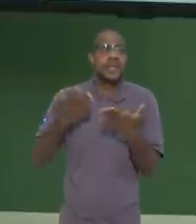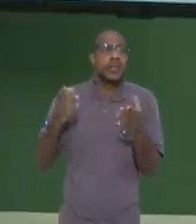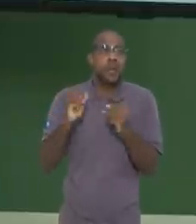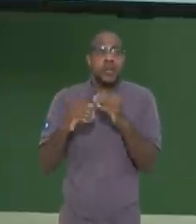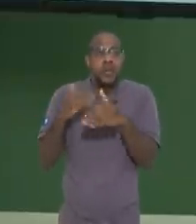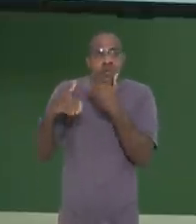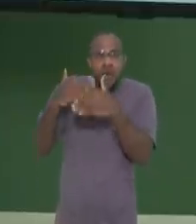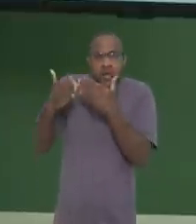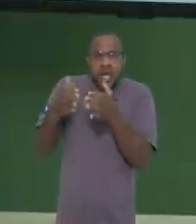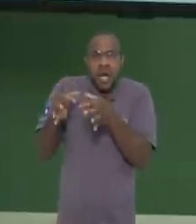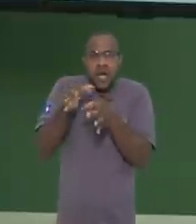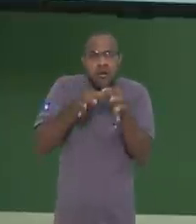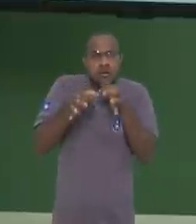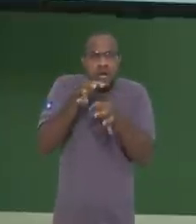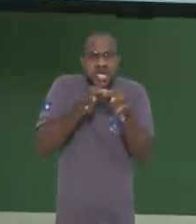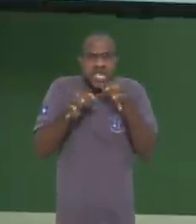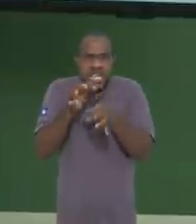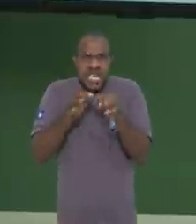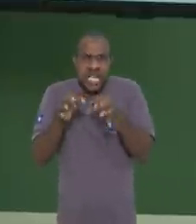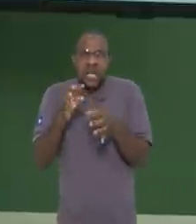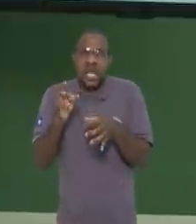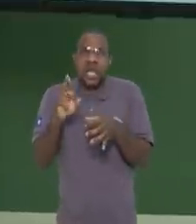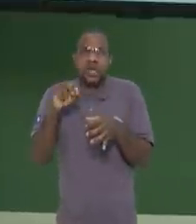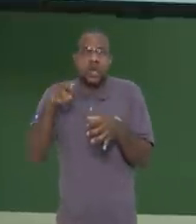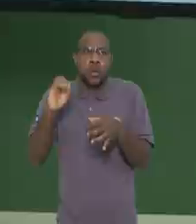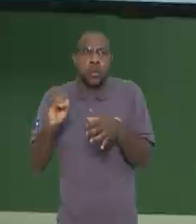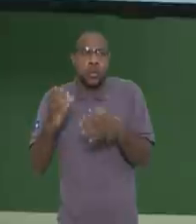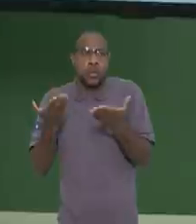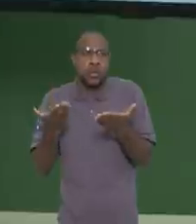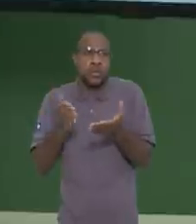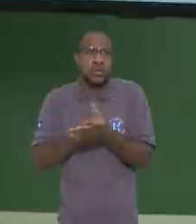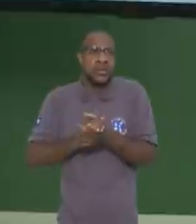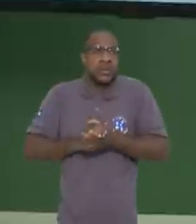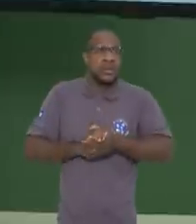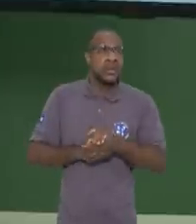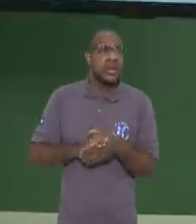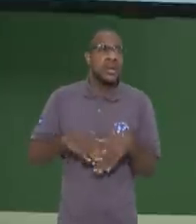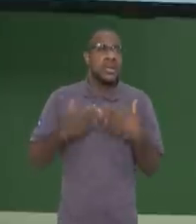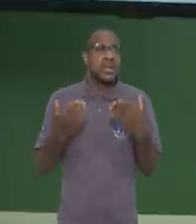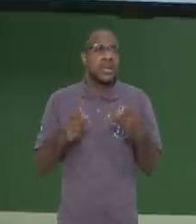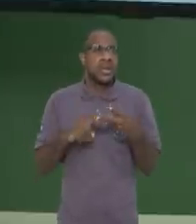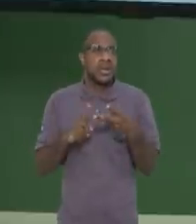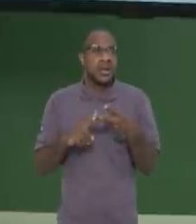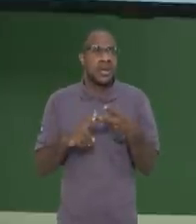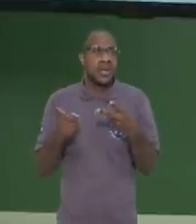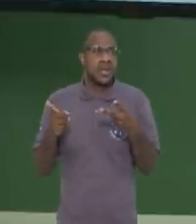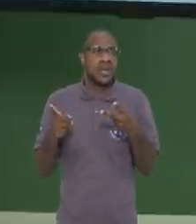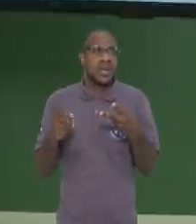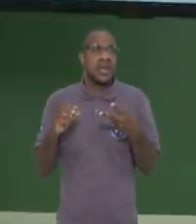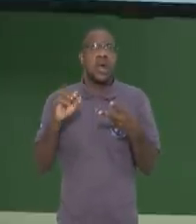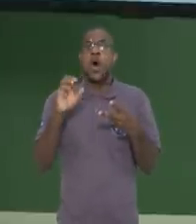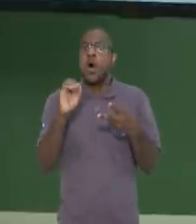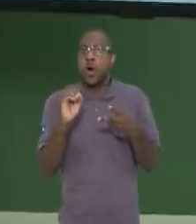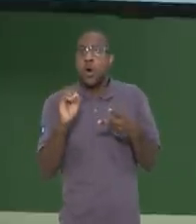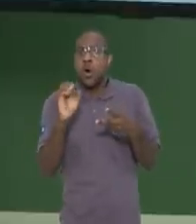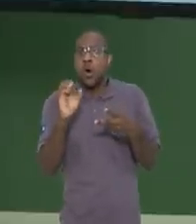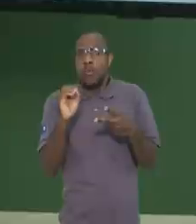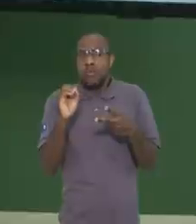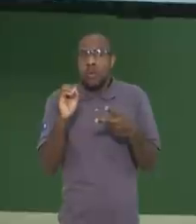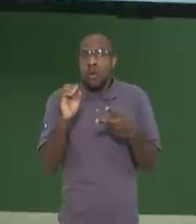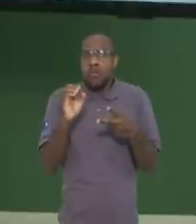né? Células-tronco? Aí não, né? A gente não falou nada de células-tronco nessa parte. Ah, professora, mas organismo geneticamente